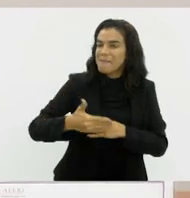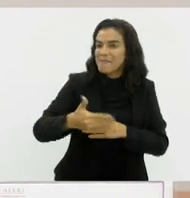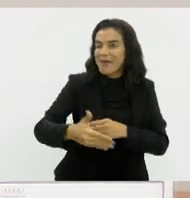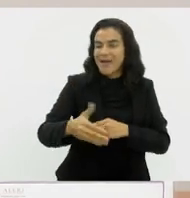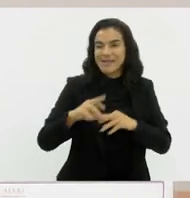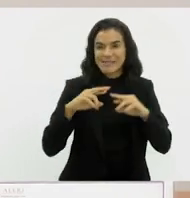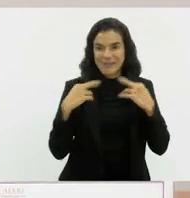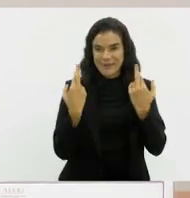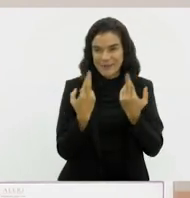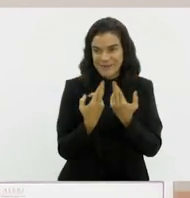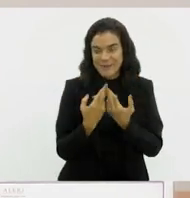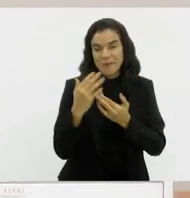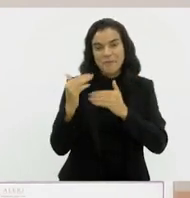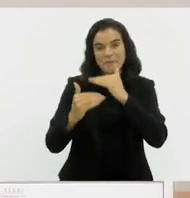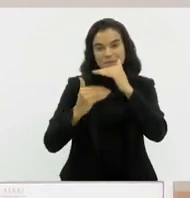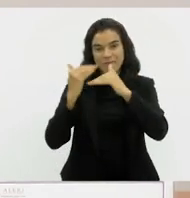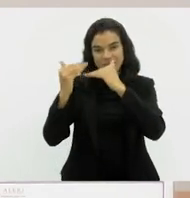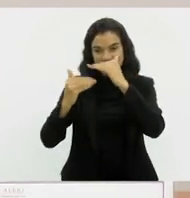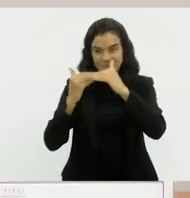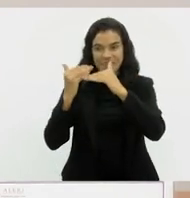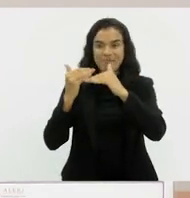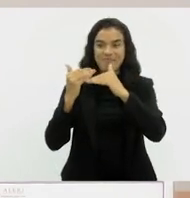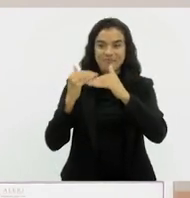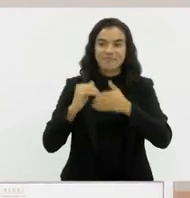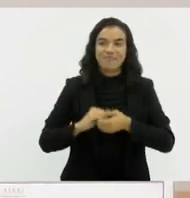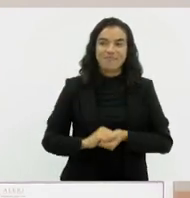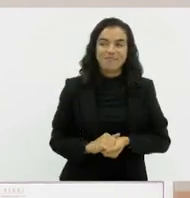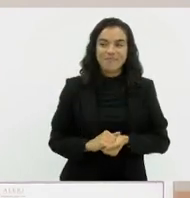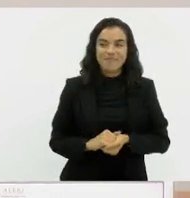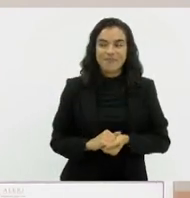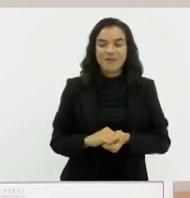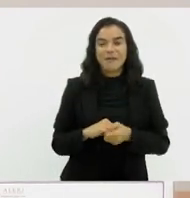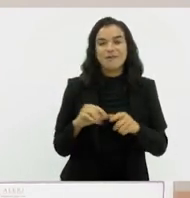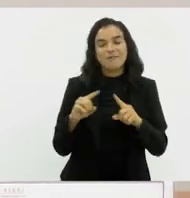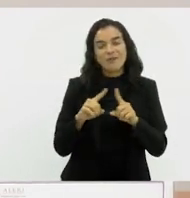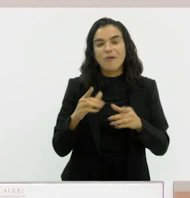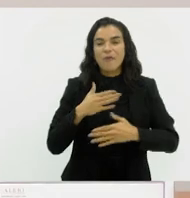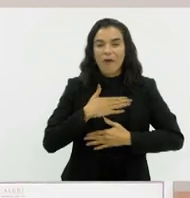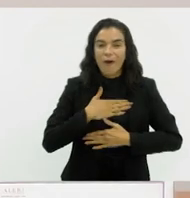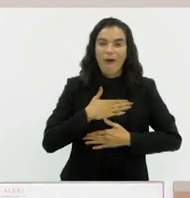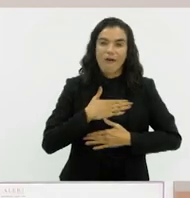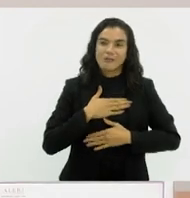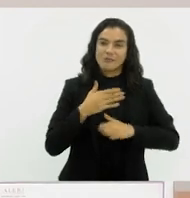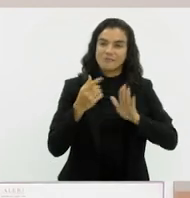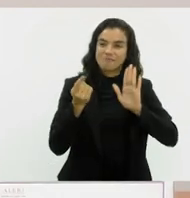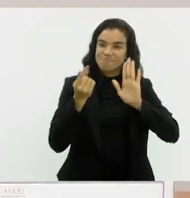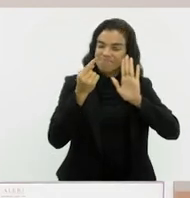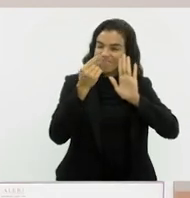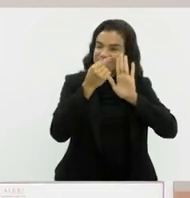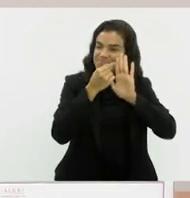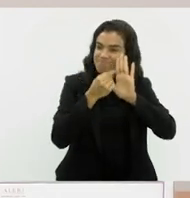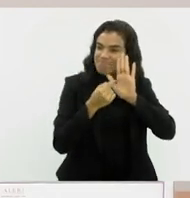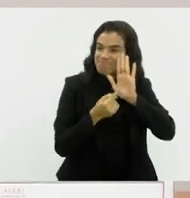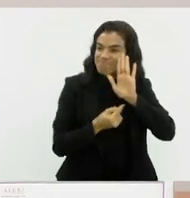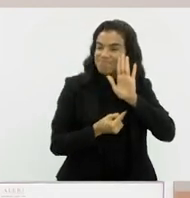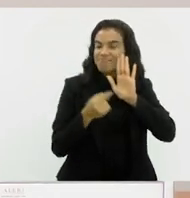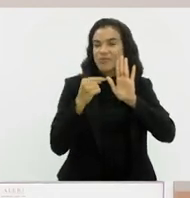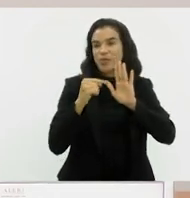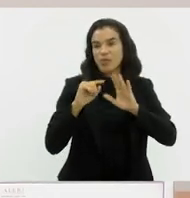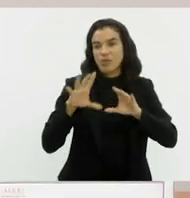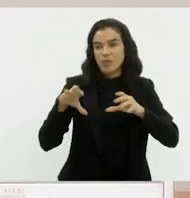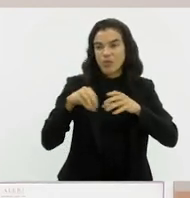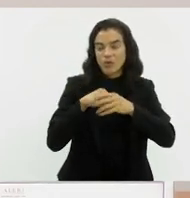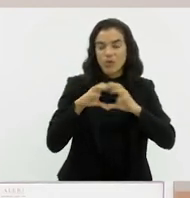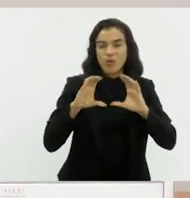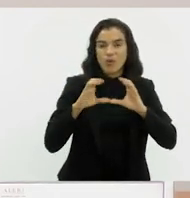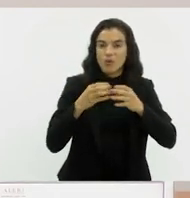discutir essa evolução, mas eu gosto de pontuar a posição, né, dos órgãos fiscalizadores nesse sentido,